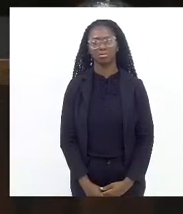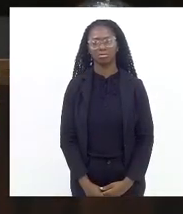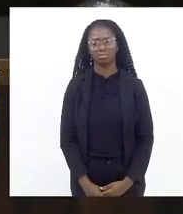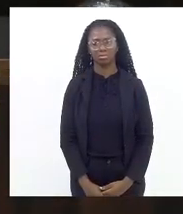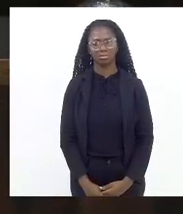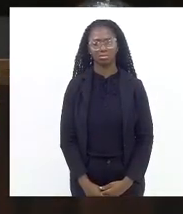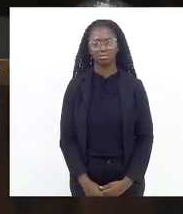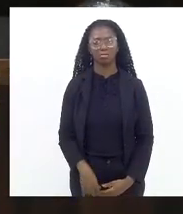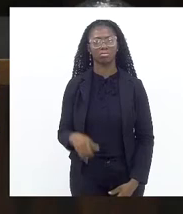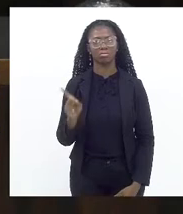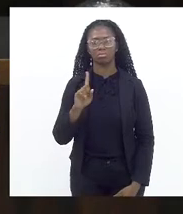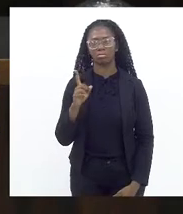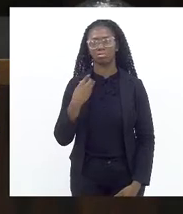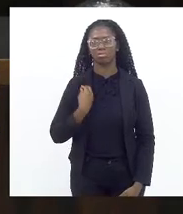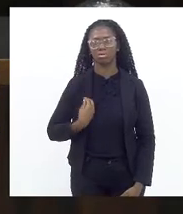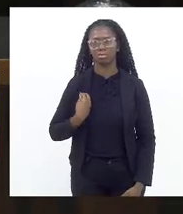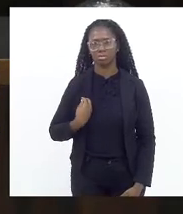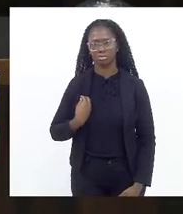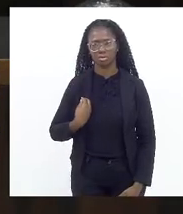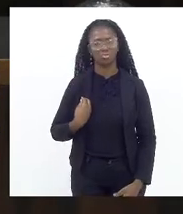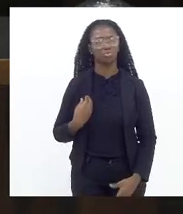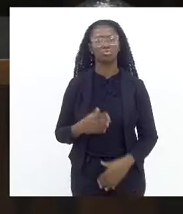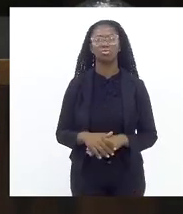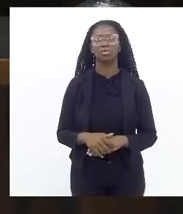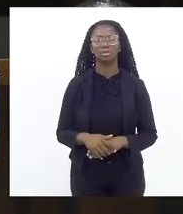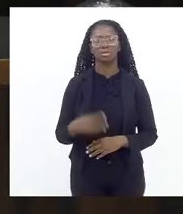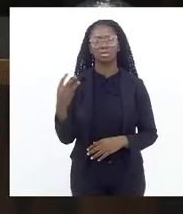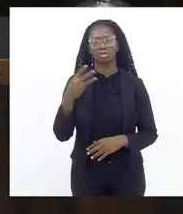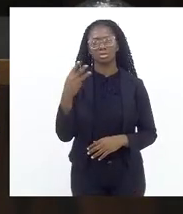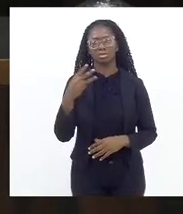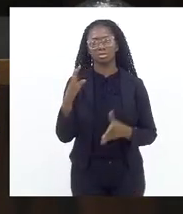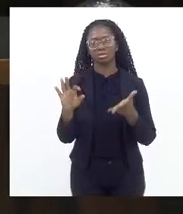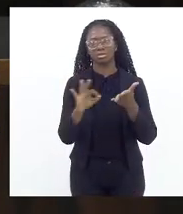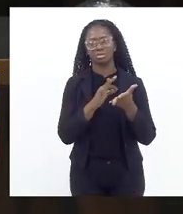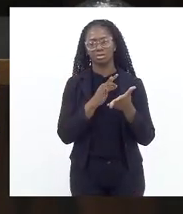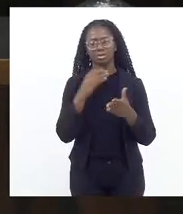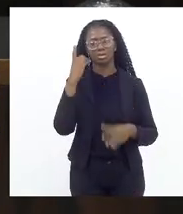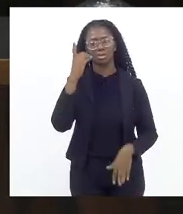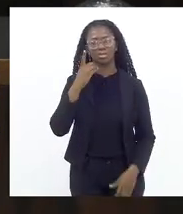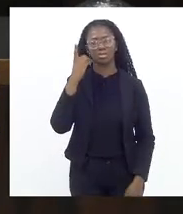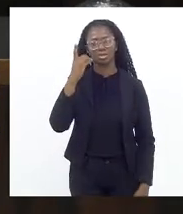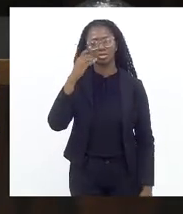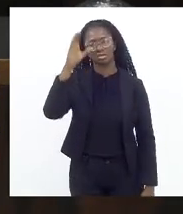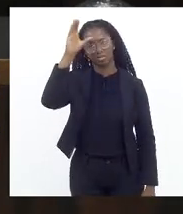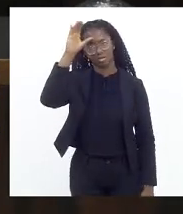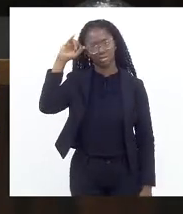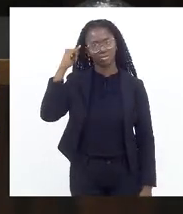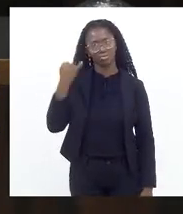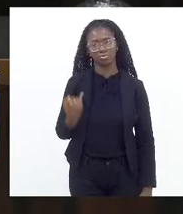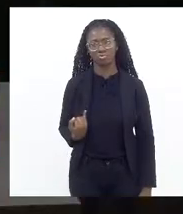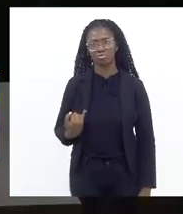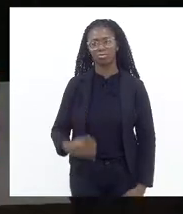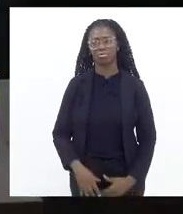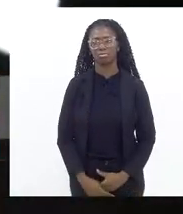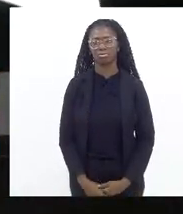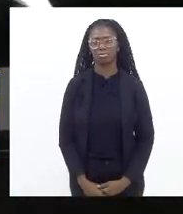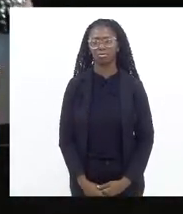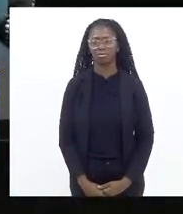Também não se encontra presente nem virtualmente. A terceira oradora escrita é a deputada Tia Ju.